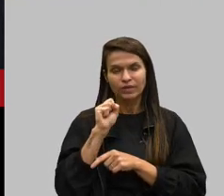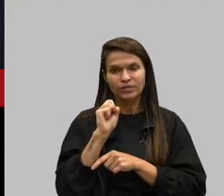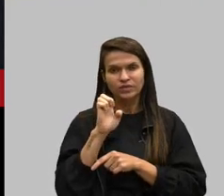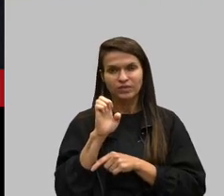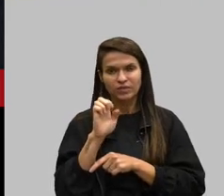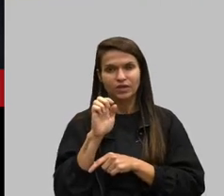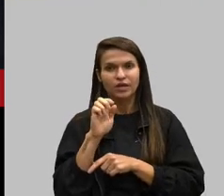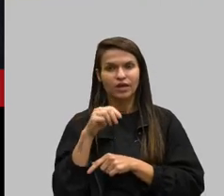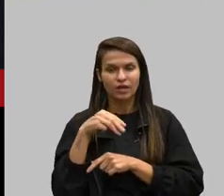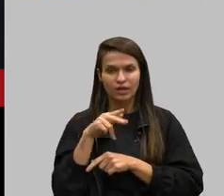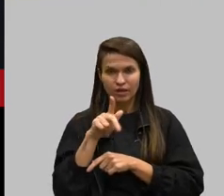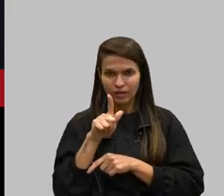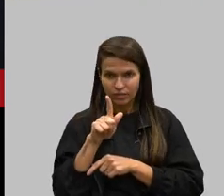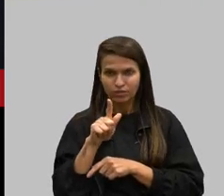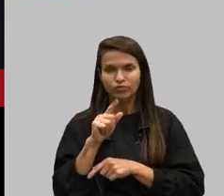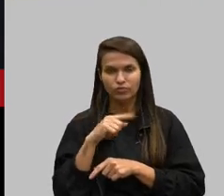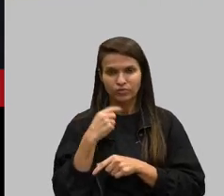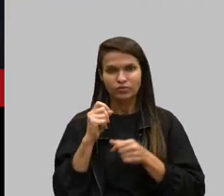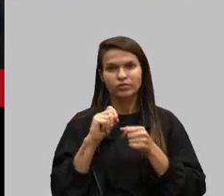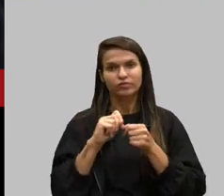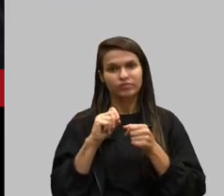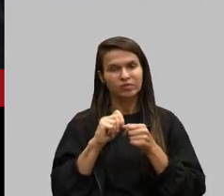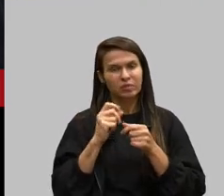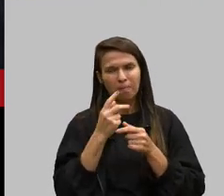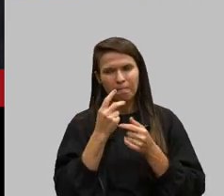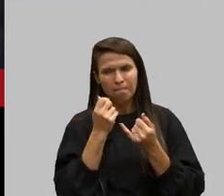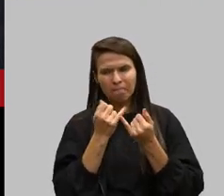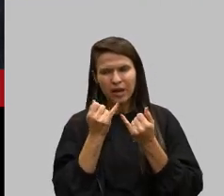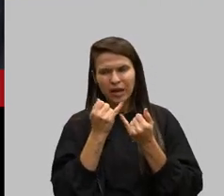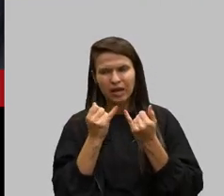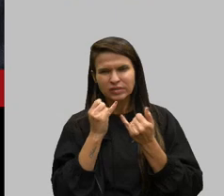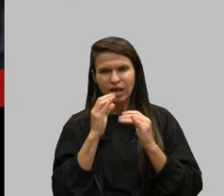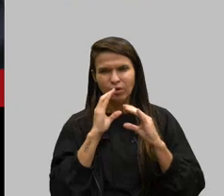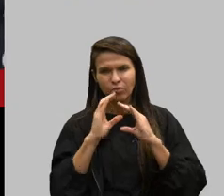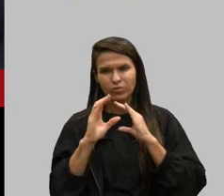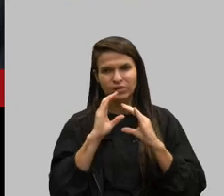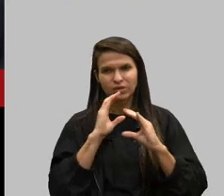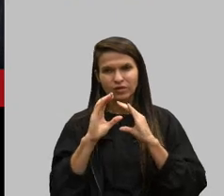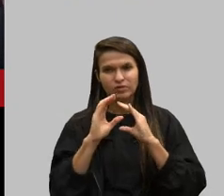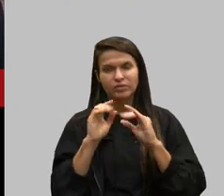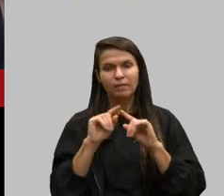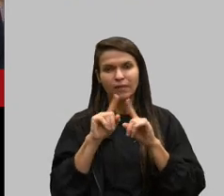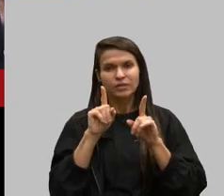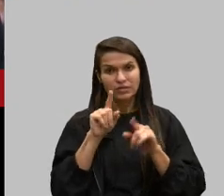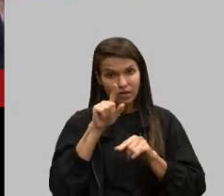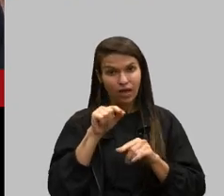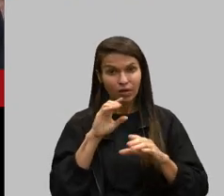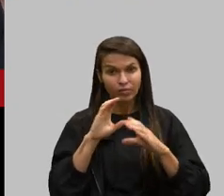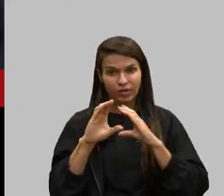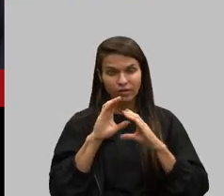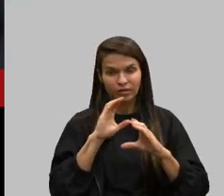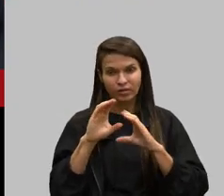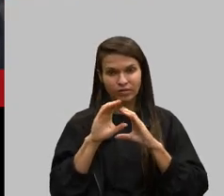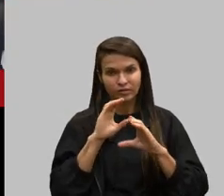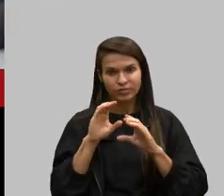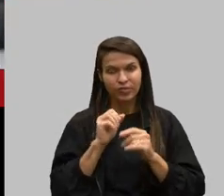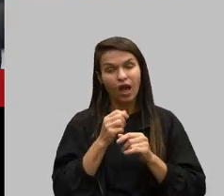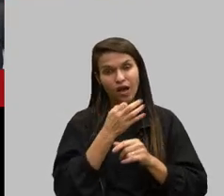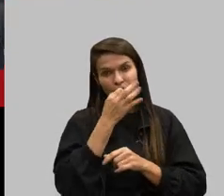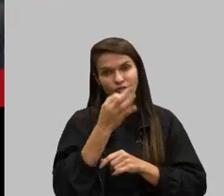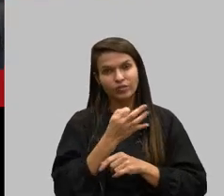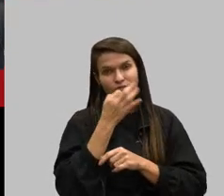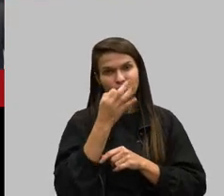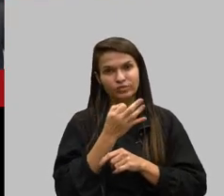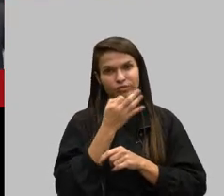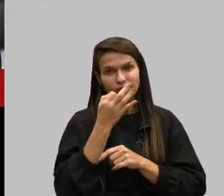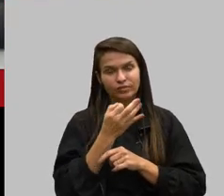feito isso às vezes de maneira que não parece que é comunicação mas que é comunicação então mas tá aceita a sugestão a gente vai